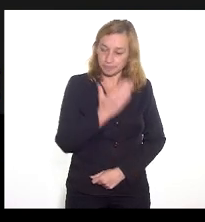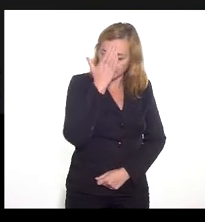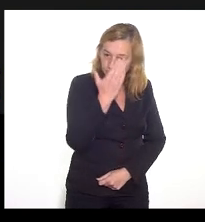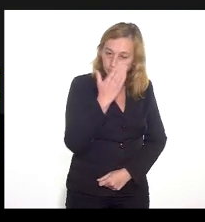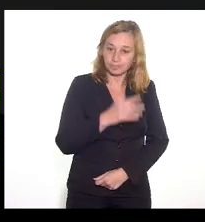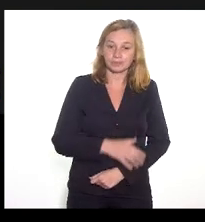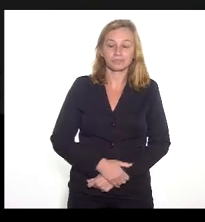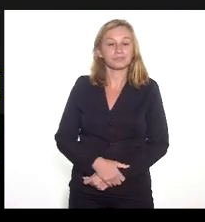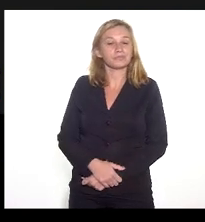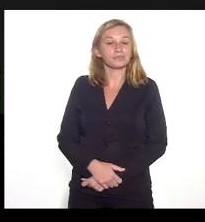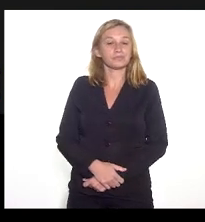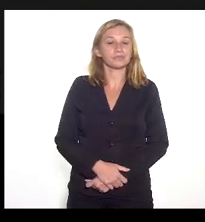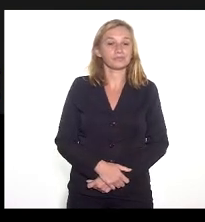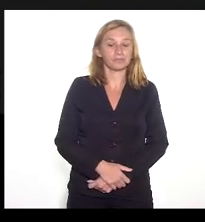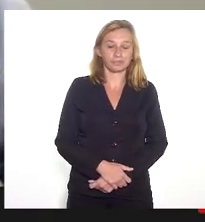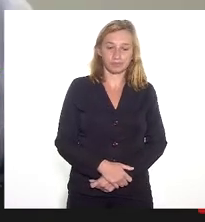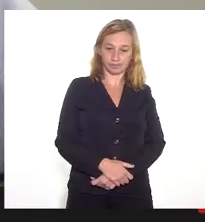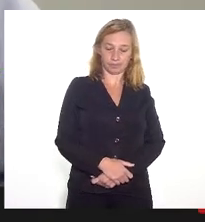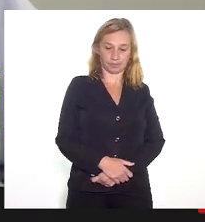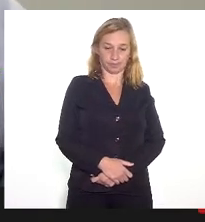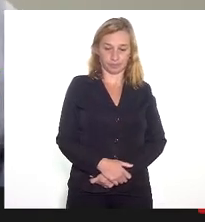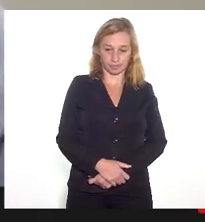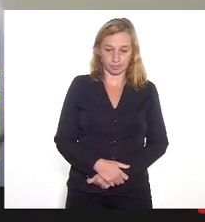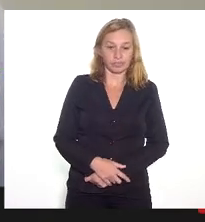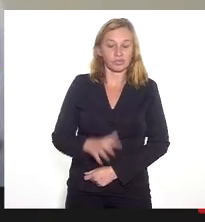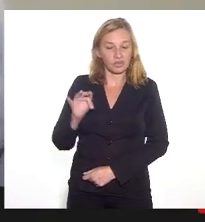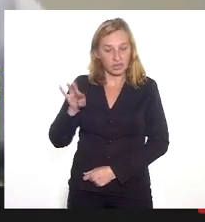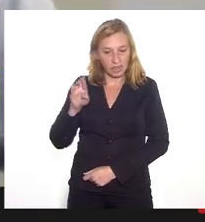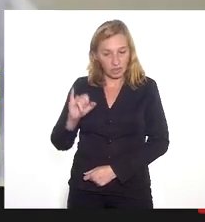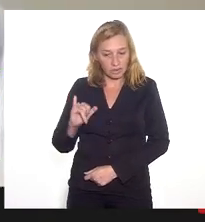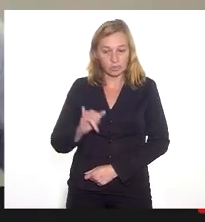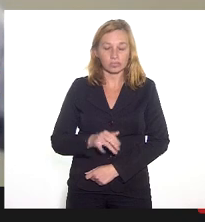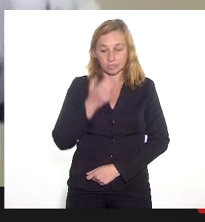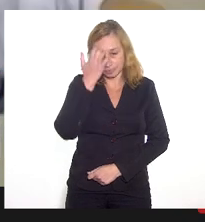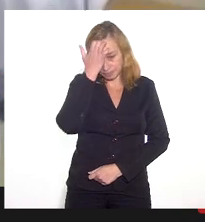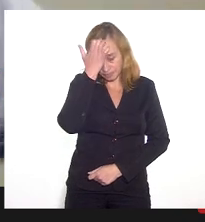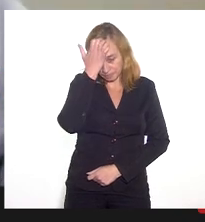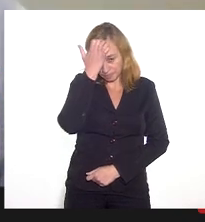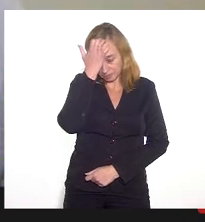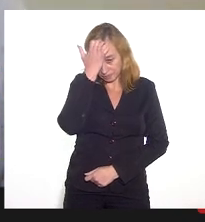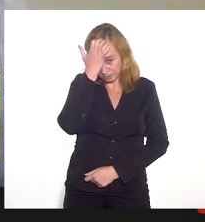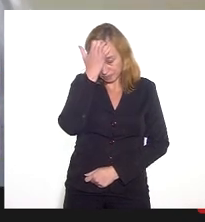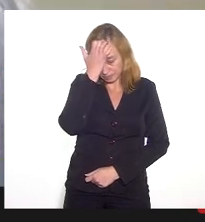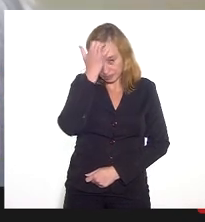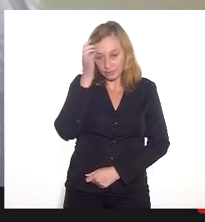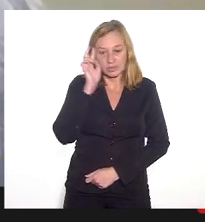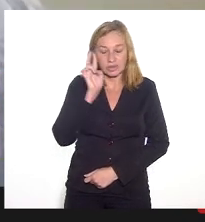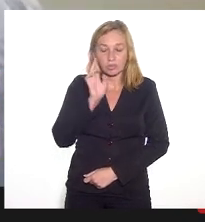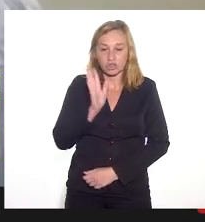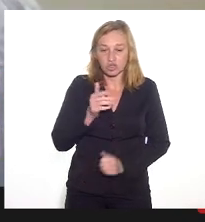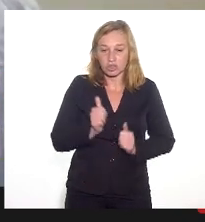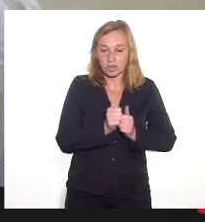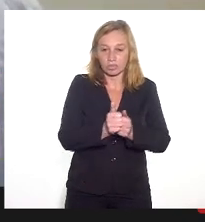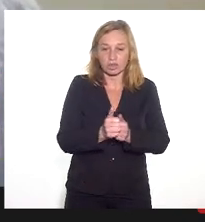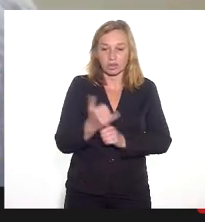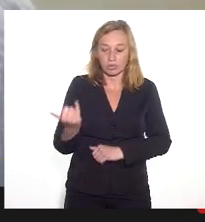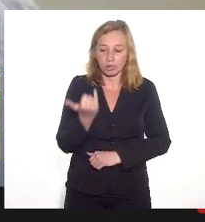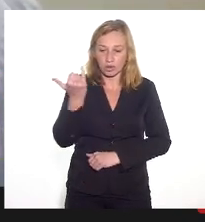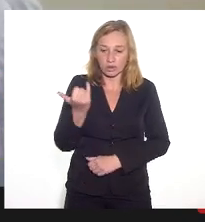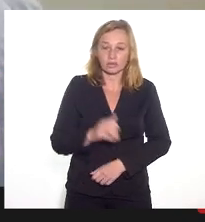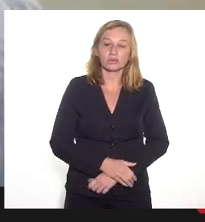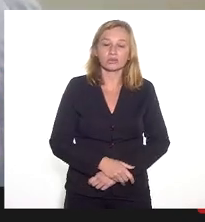Obrigado, Orlando Guilhom. Obrigado à Fale Rio. Lembrando que nós já temos aqui um encaminhamento importante, que a